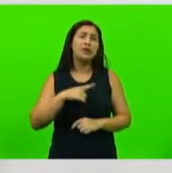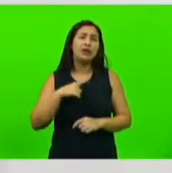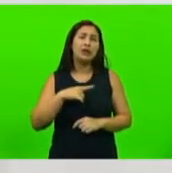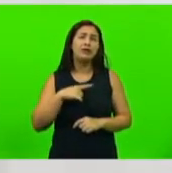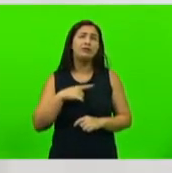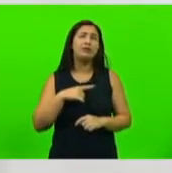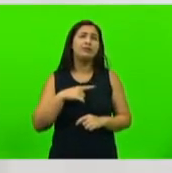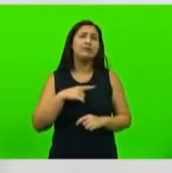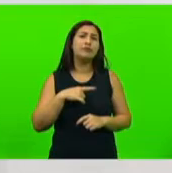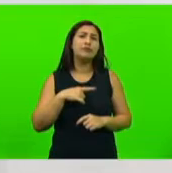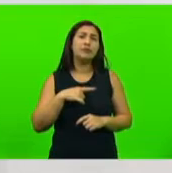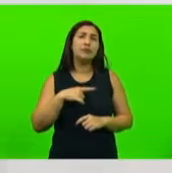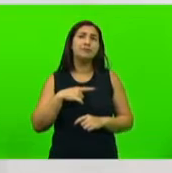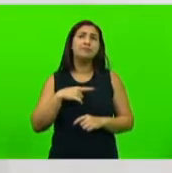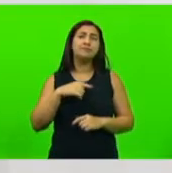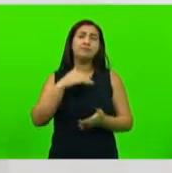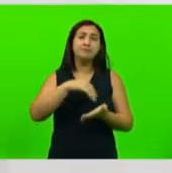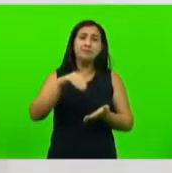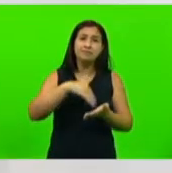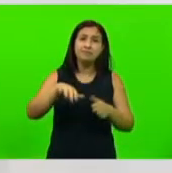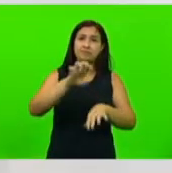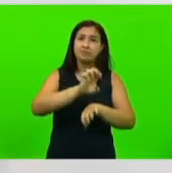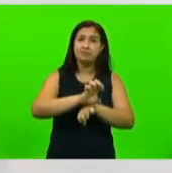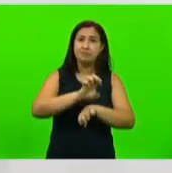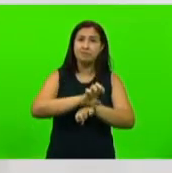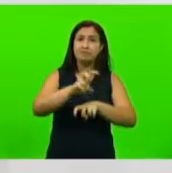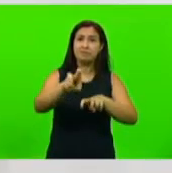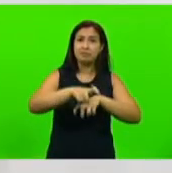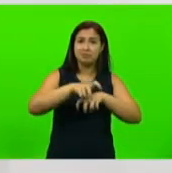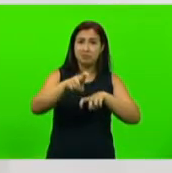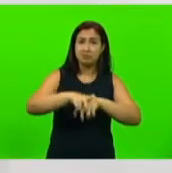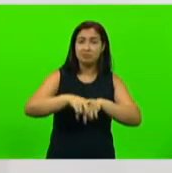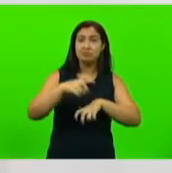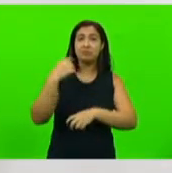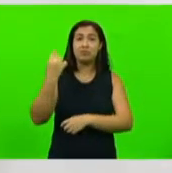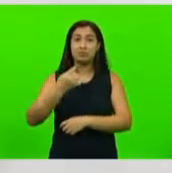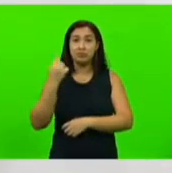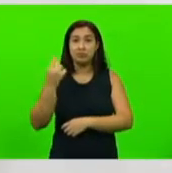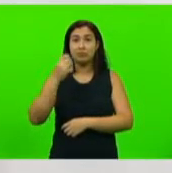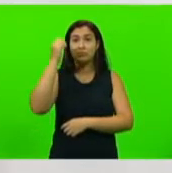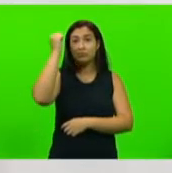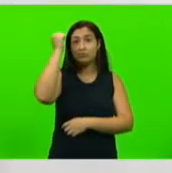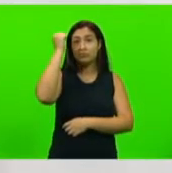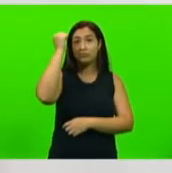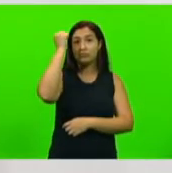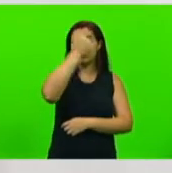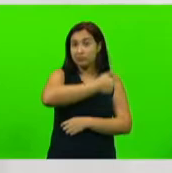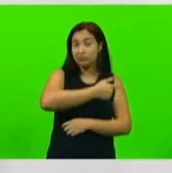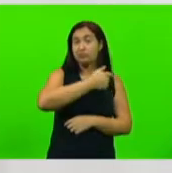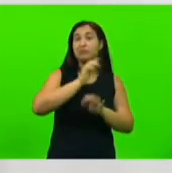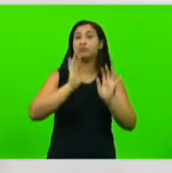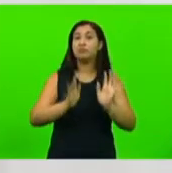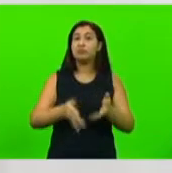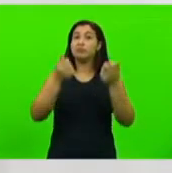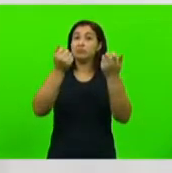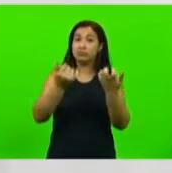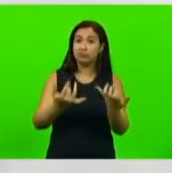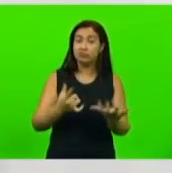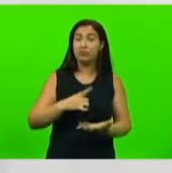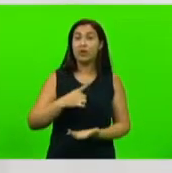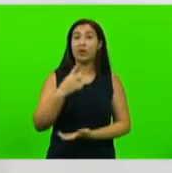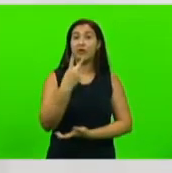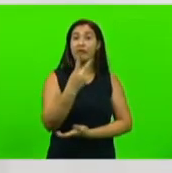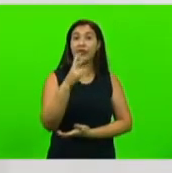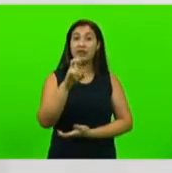própria Secretaria de Estado da Agricultura, o deputado e secretário Altair Silva confirmou, que chegam a 25